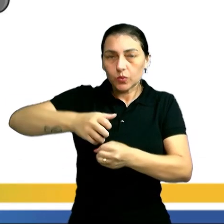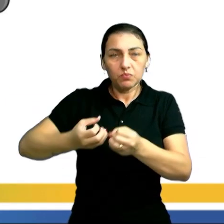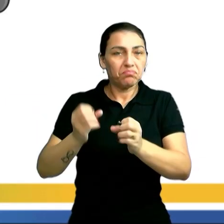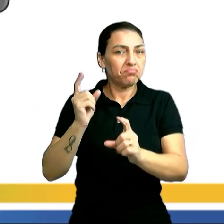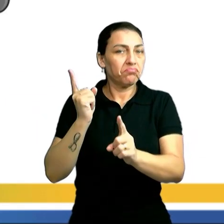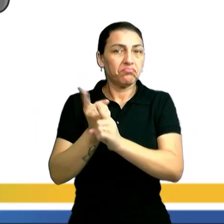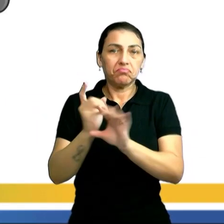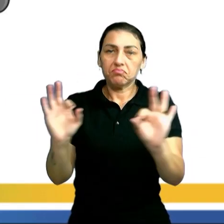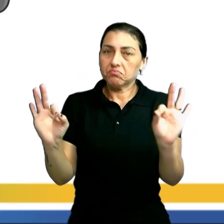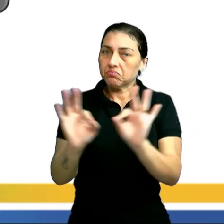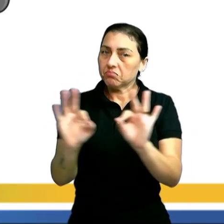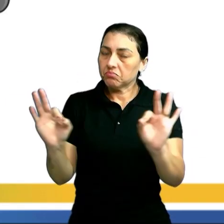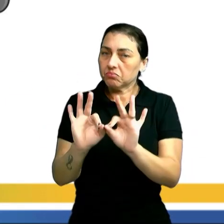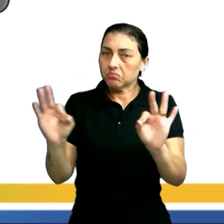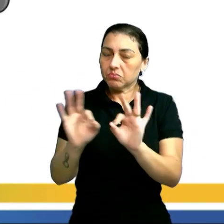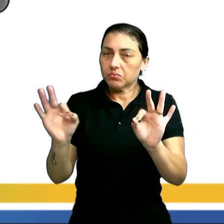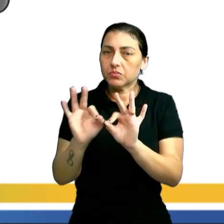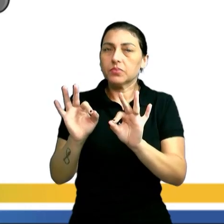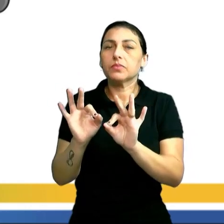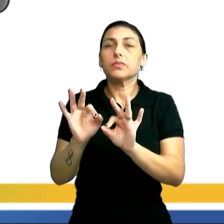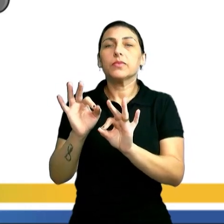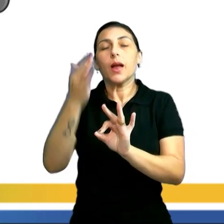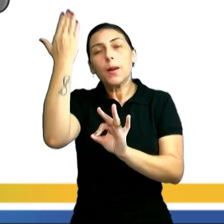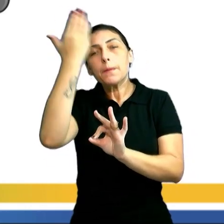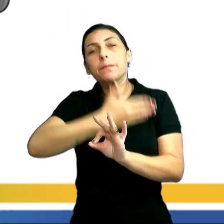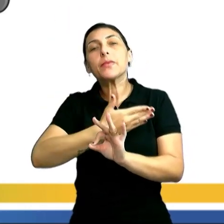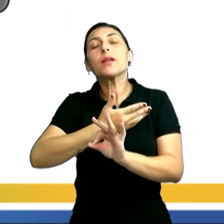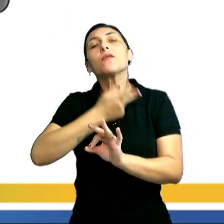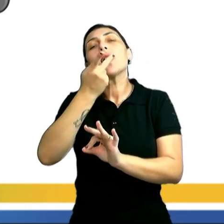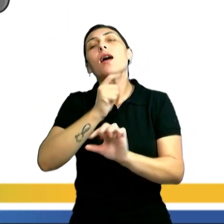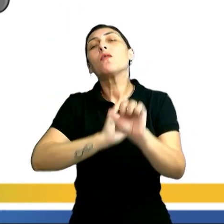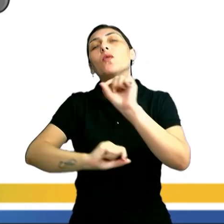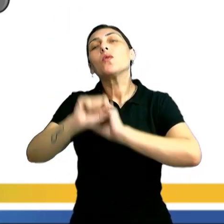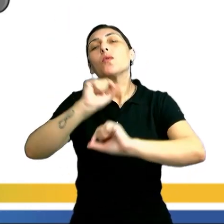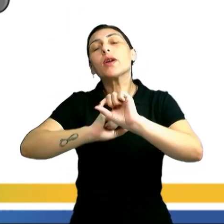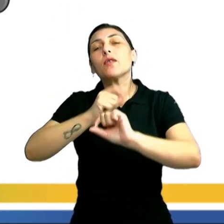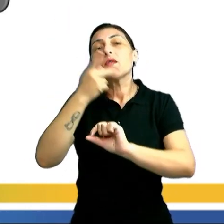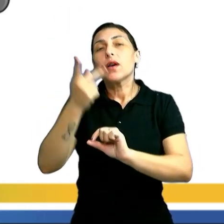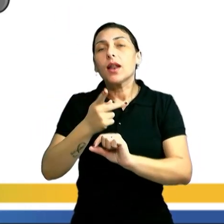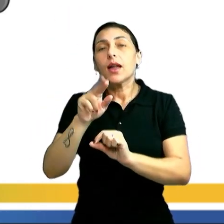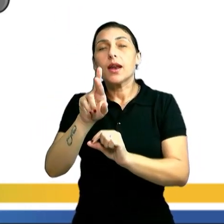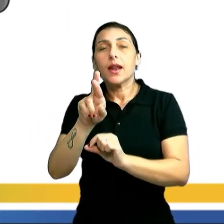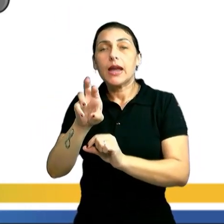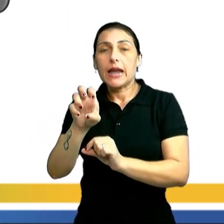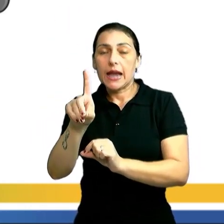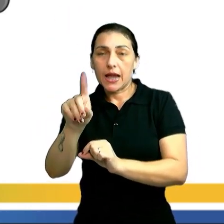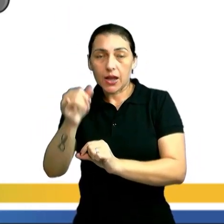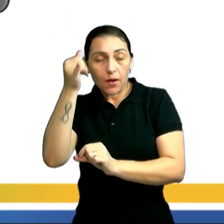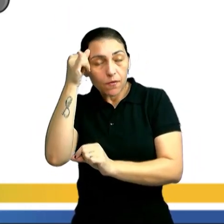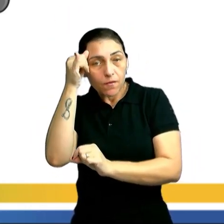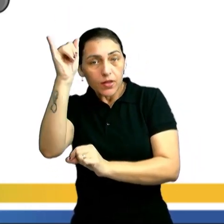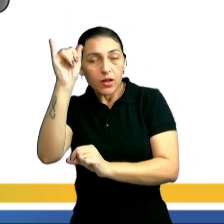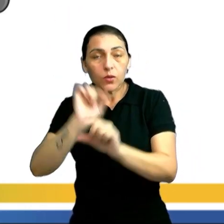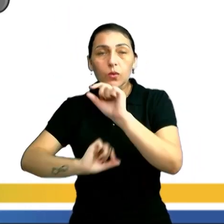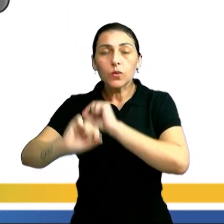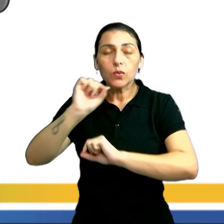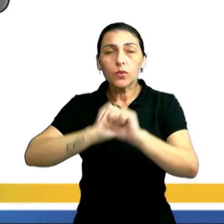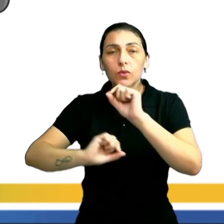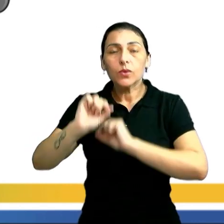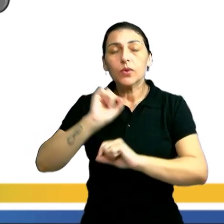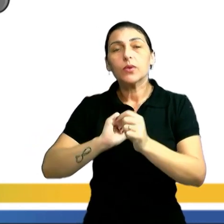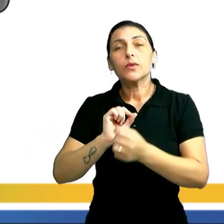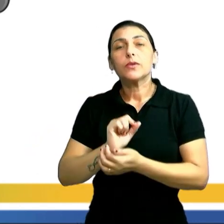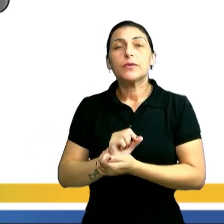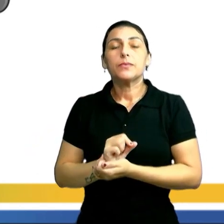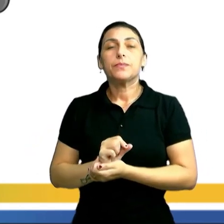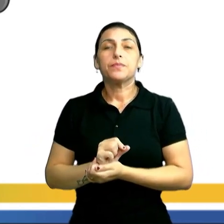apareceu nada. Daí os defensores da biogênese disseram que Red teria evitado